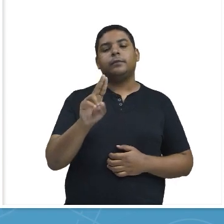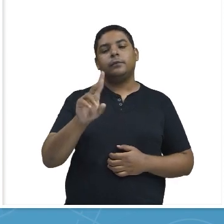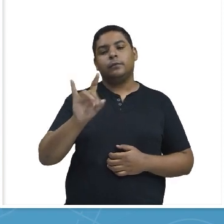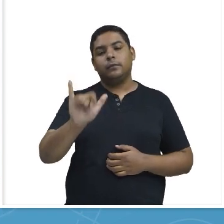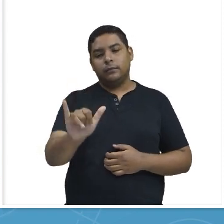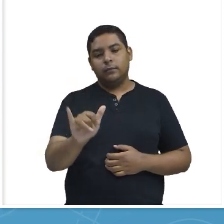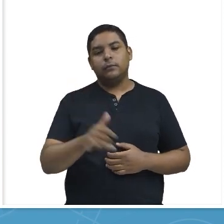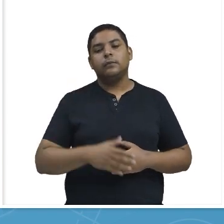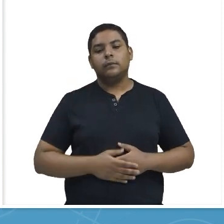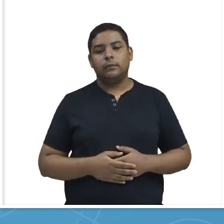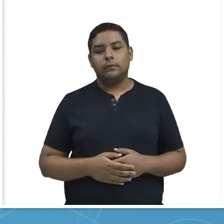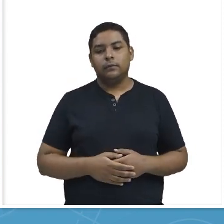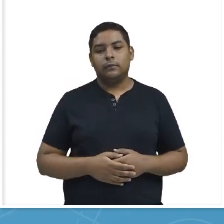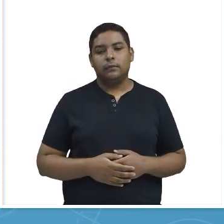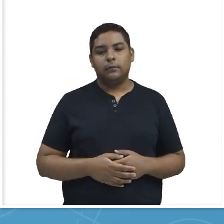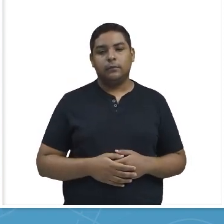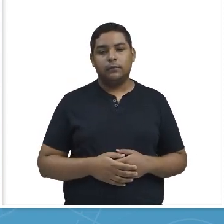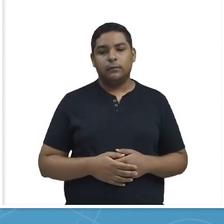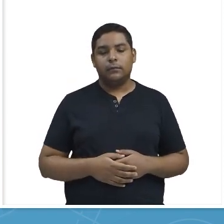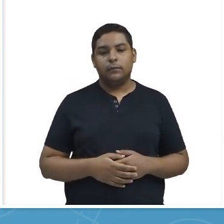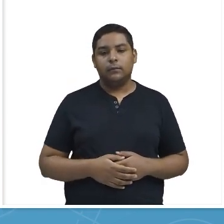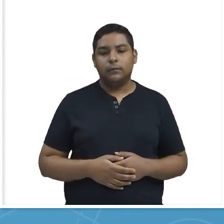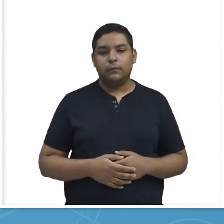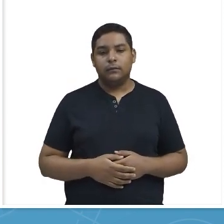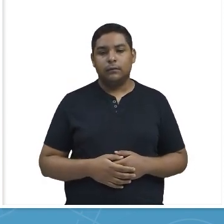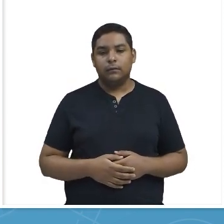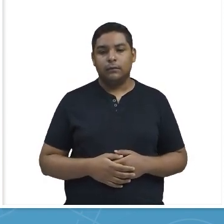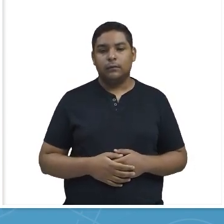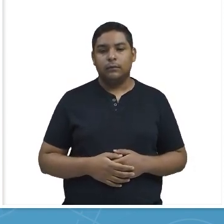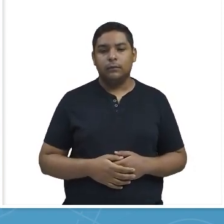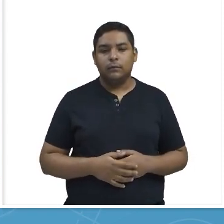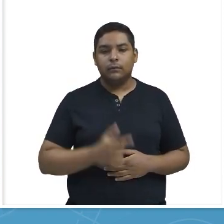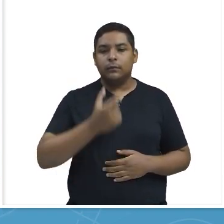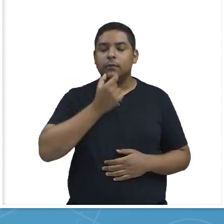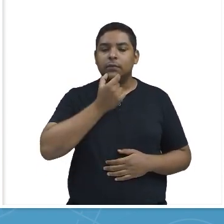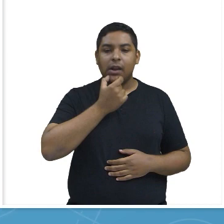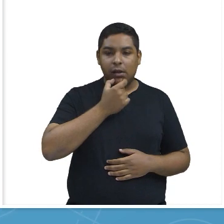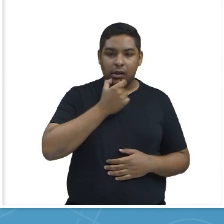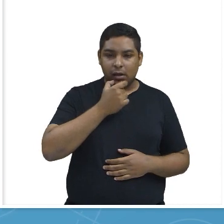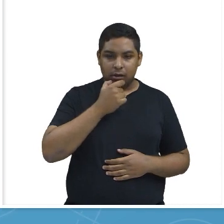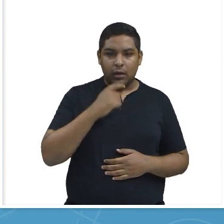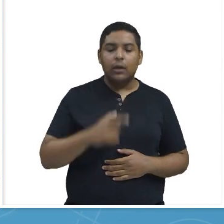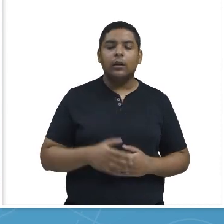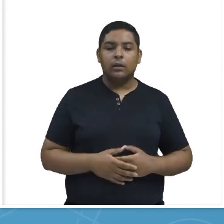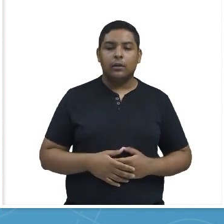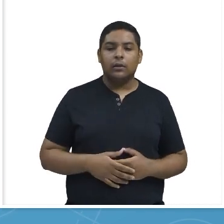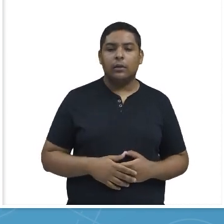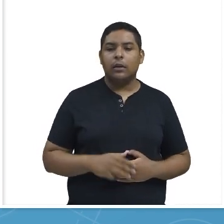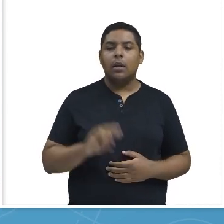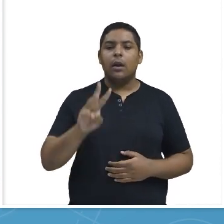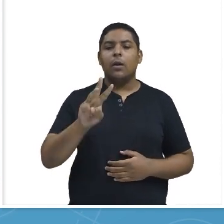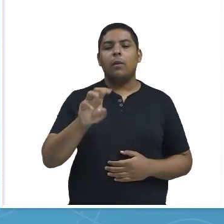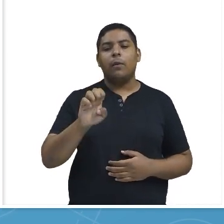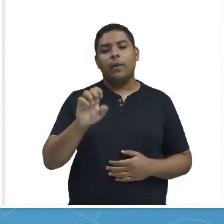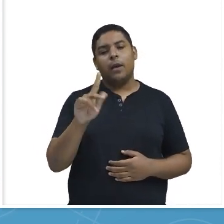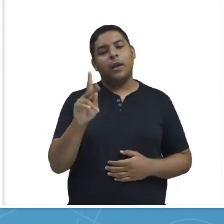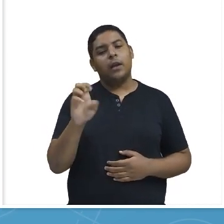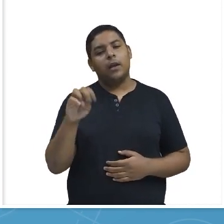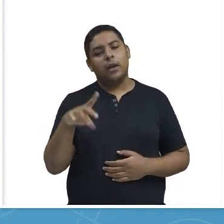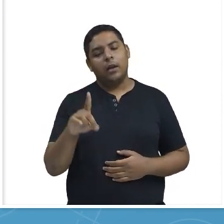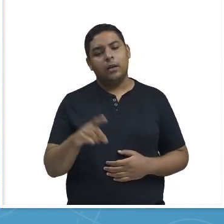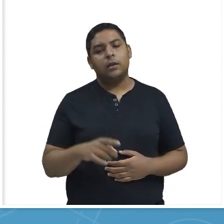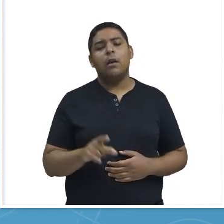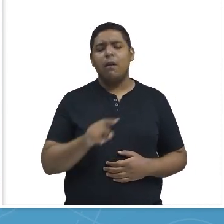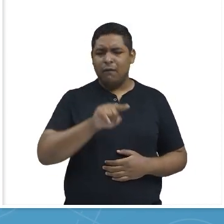study. Are you going to study? E o complemento English this weekend. Você vai